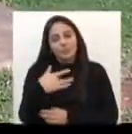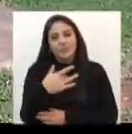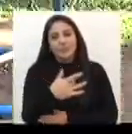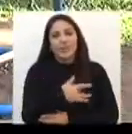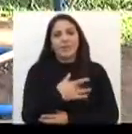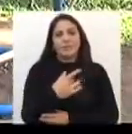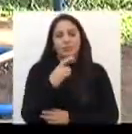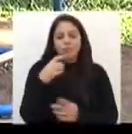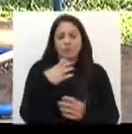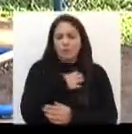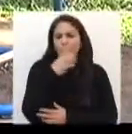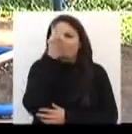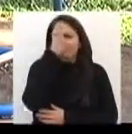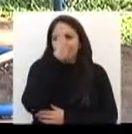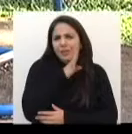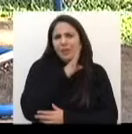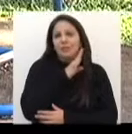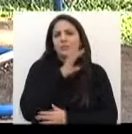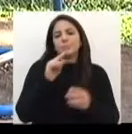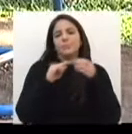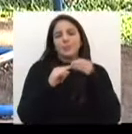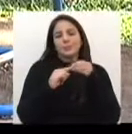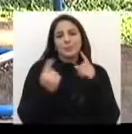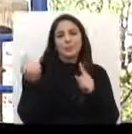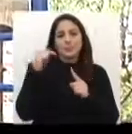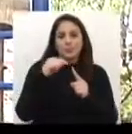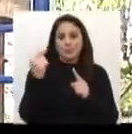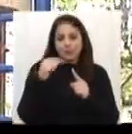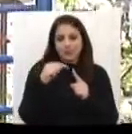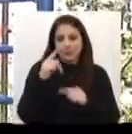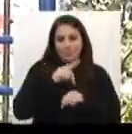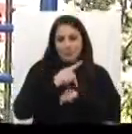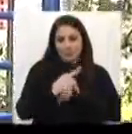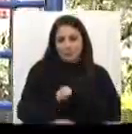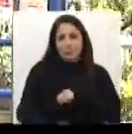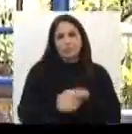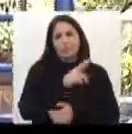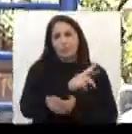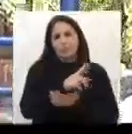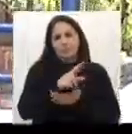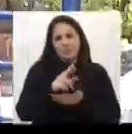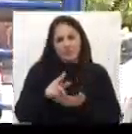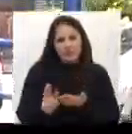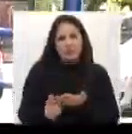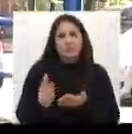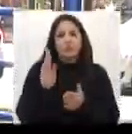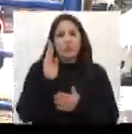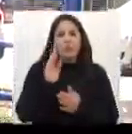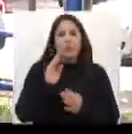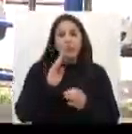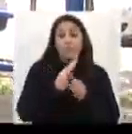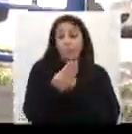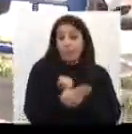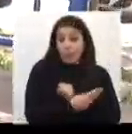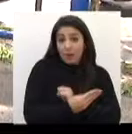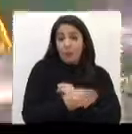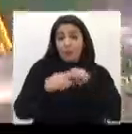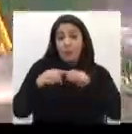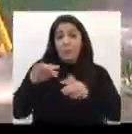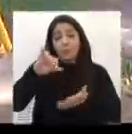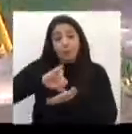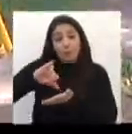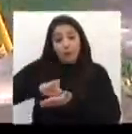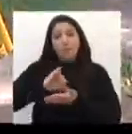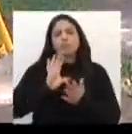principal objetivo das academias ao ar livre. Em Passo Fundo, diversos bairros, praças e espaços públicos já contam com